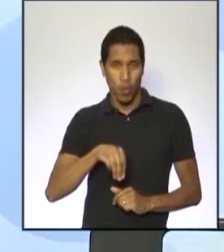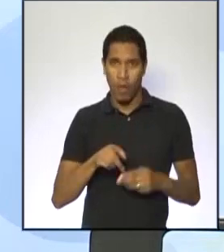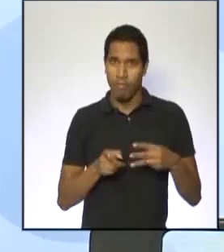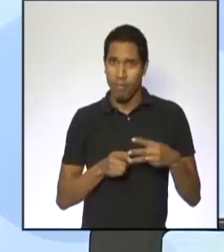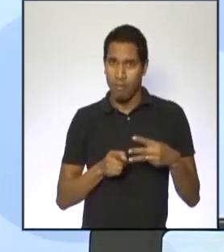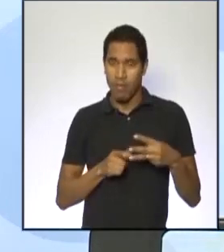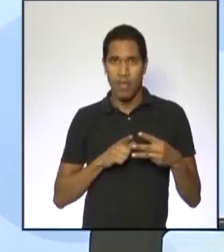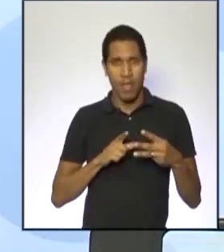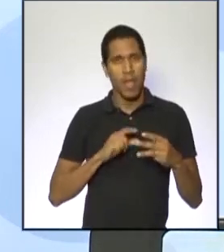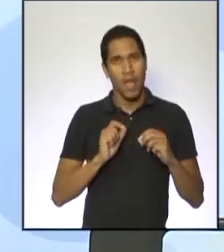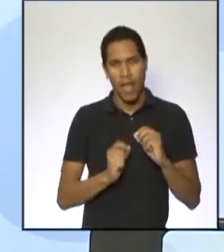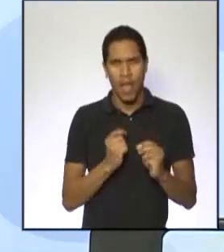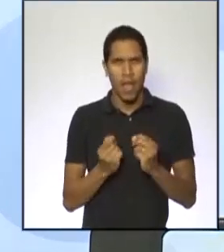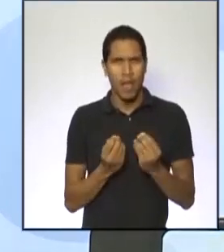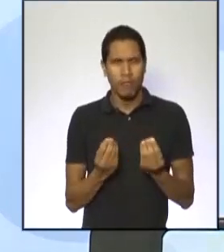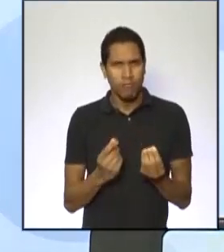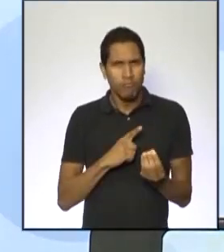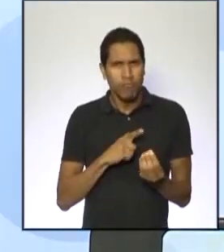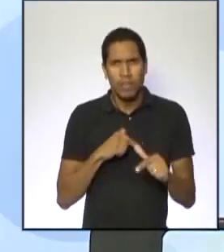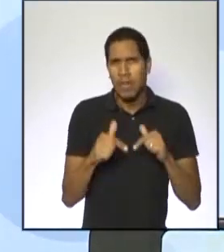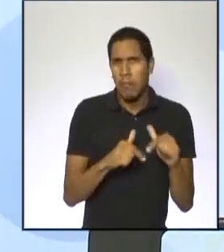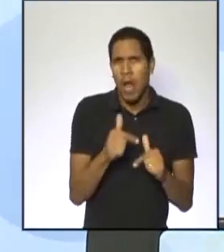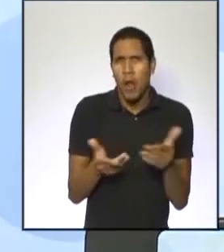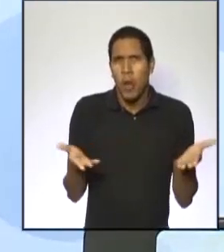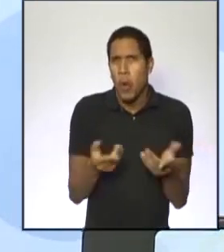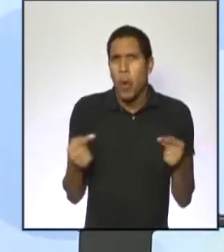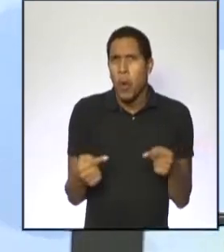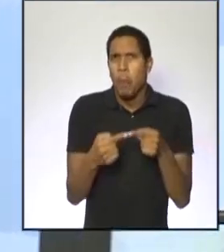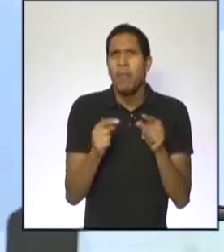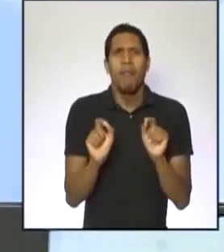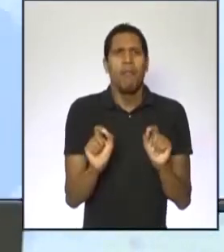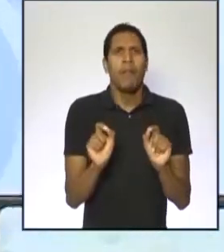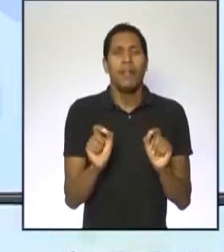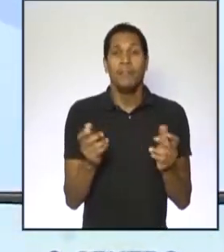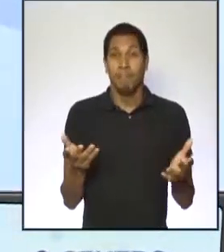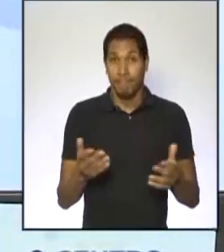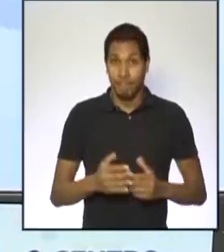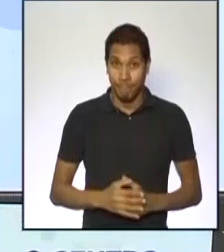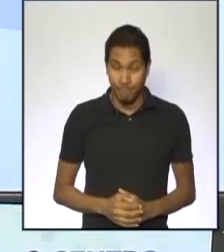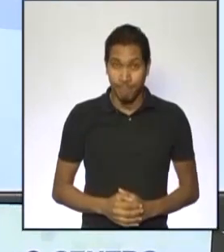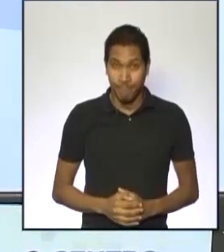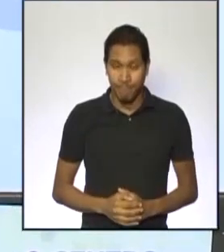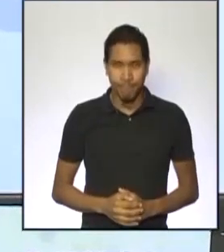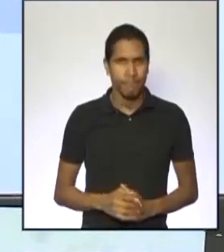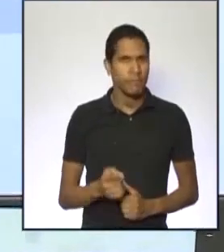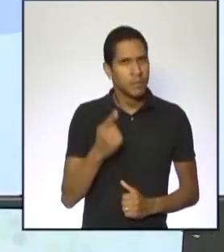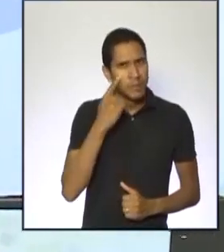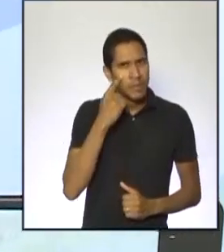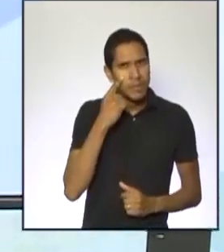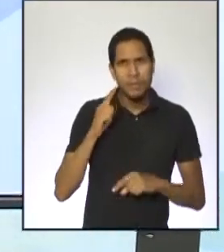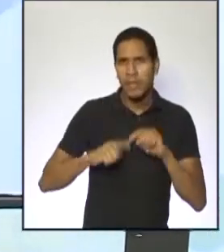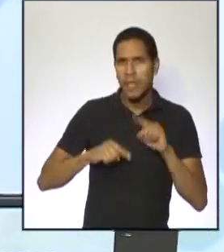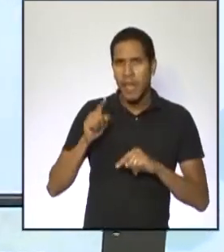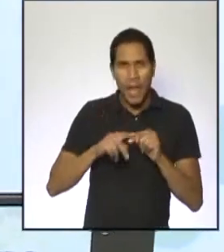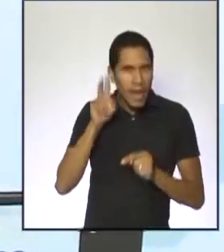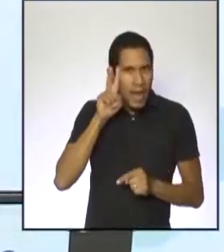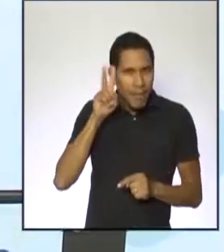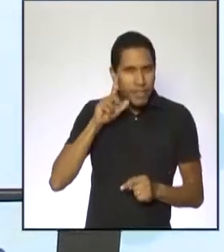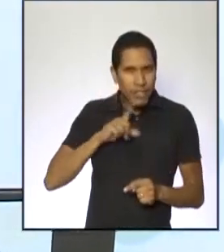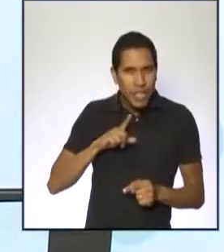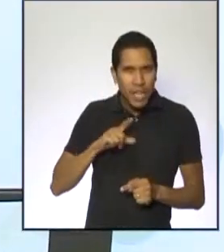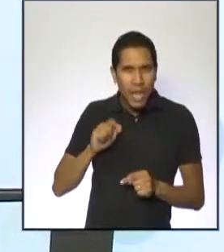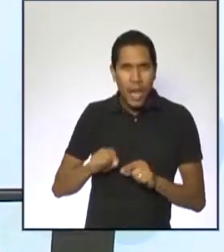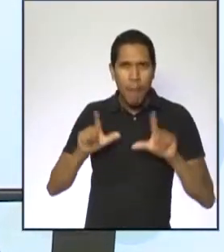ação e reação, tem a ver com o nosso trabalho hoje? E tem a ver com aqueles materiais. O que vocês